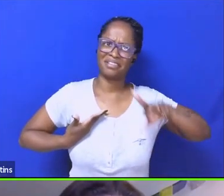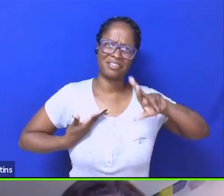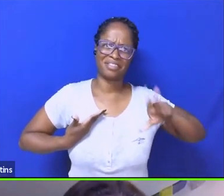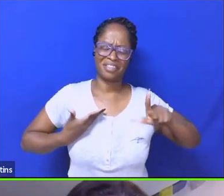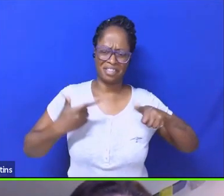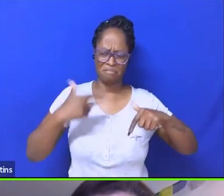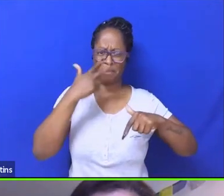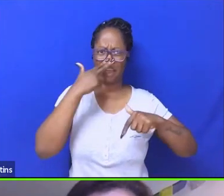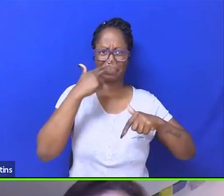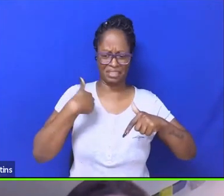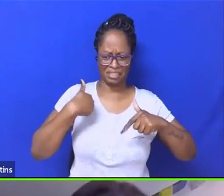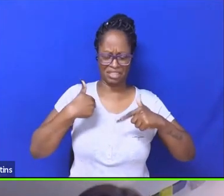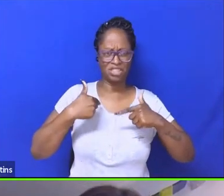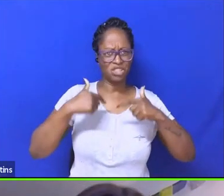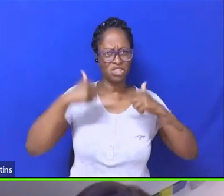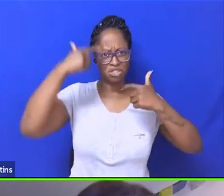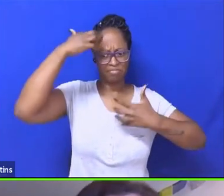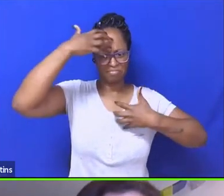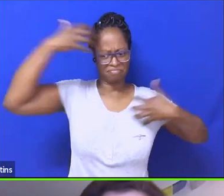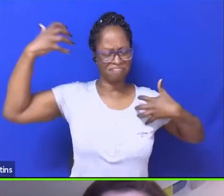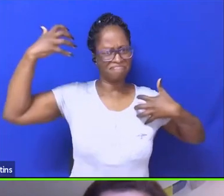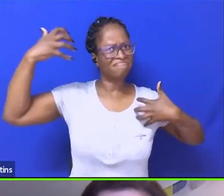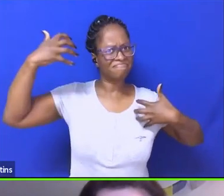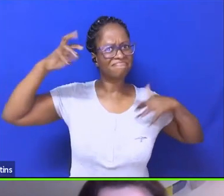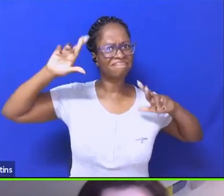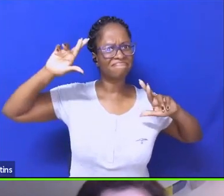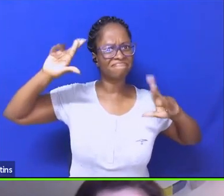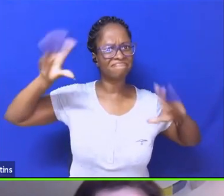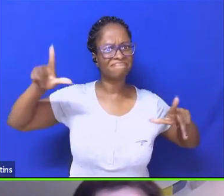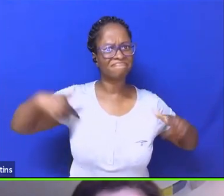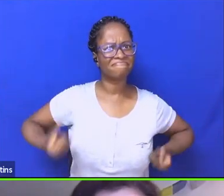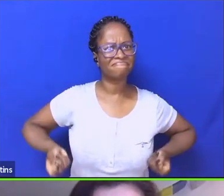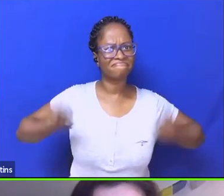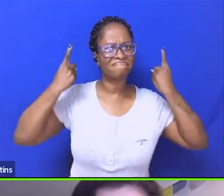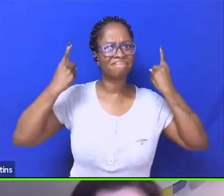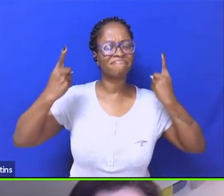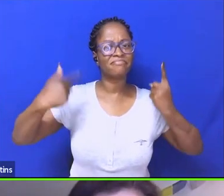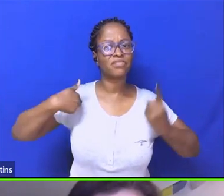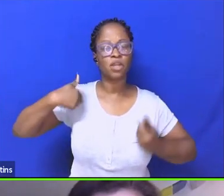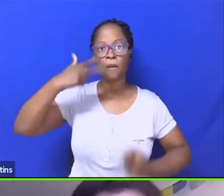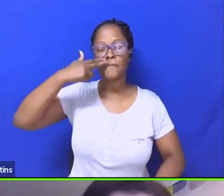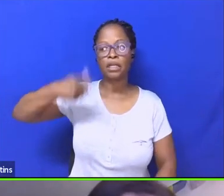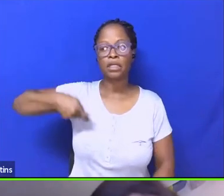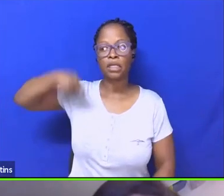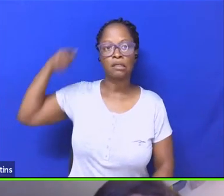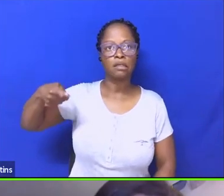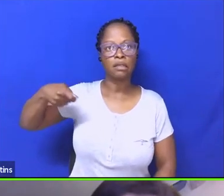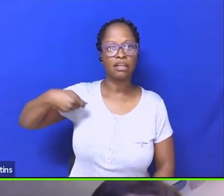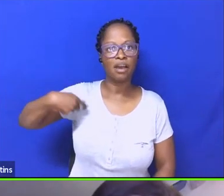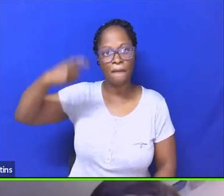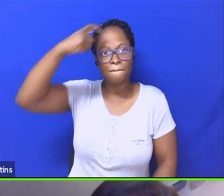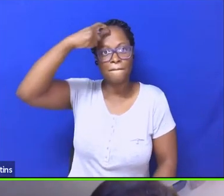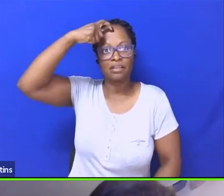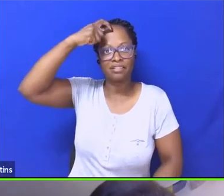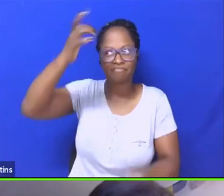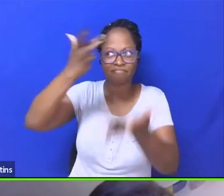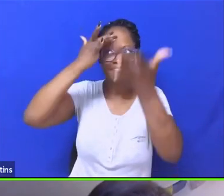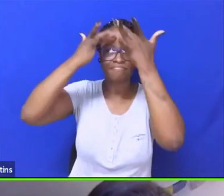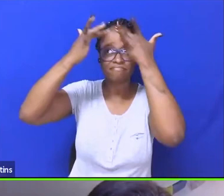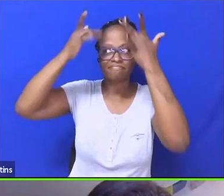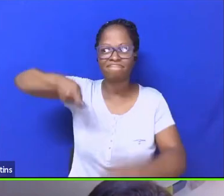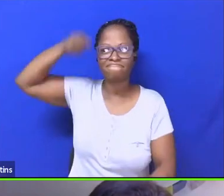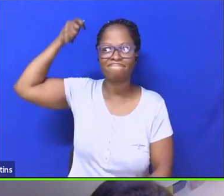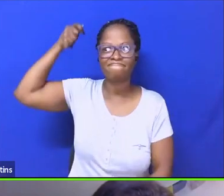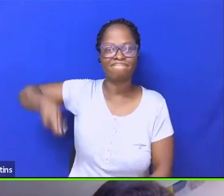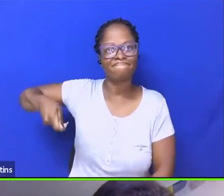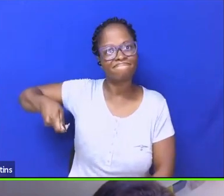e era conservadora era um pouco como como que como que um ao final replica um pouco o modelo que